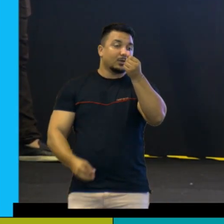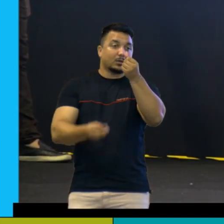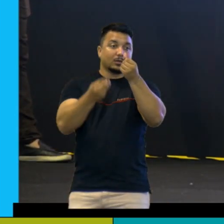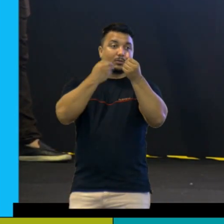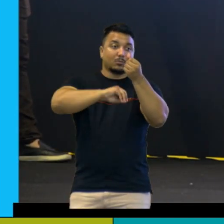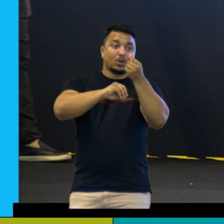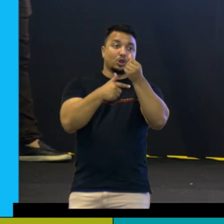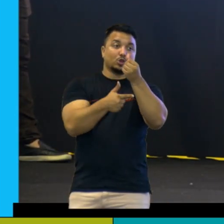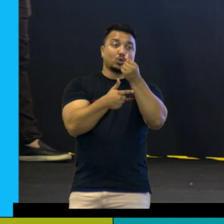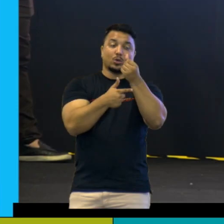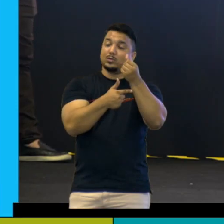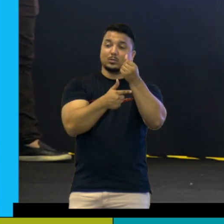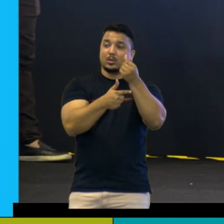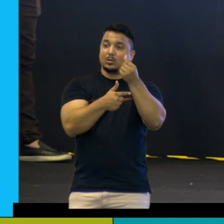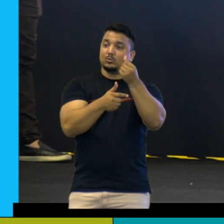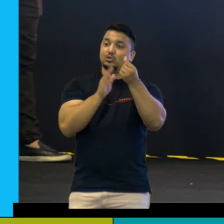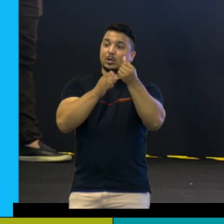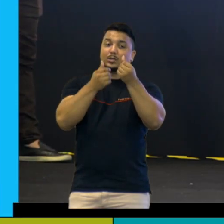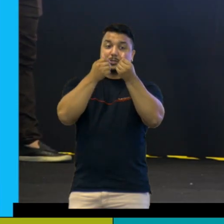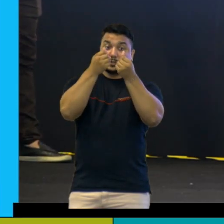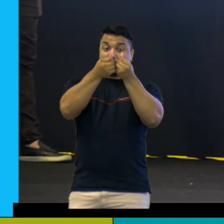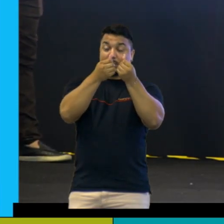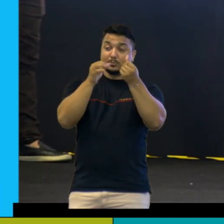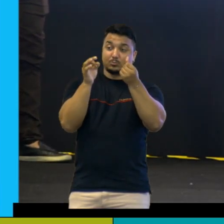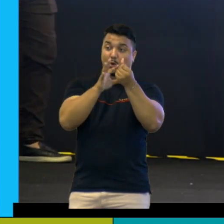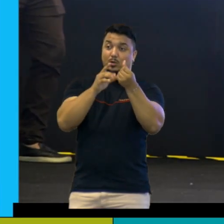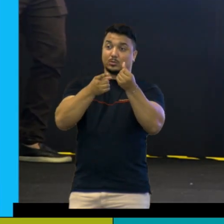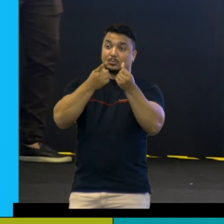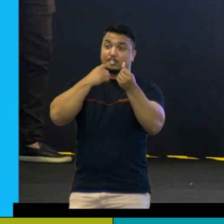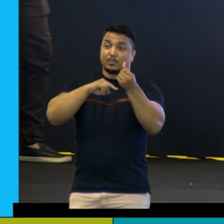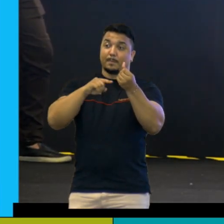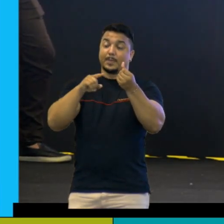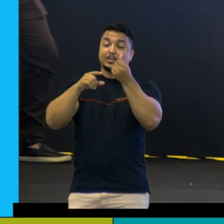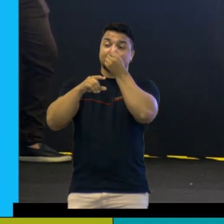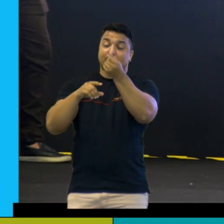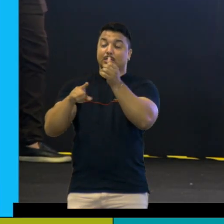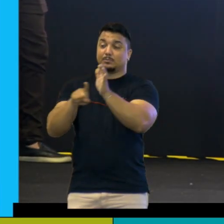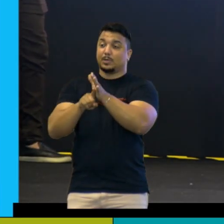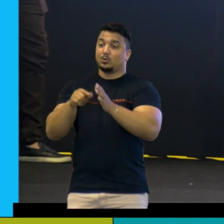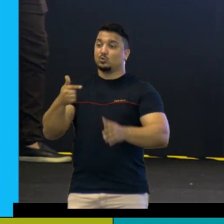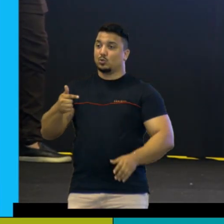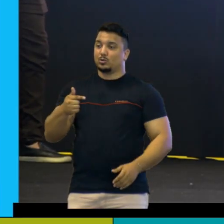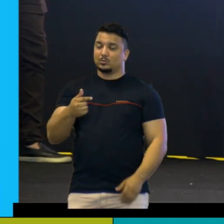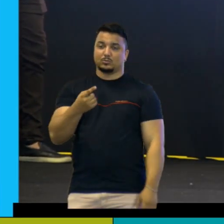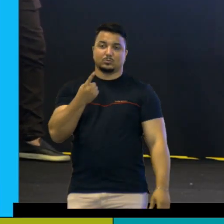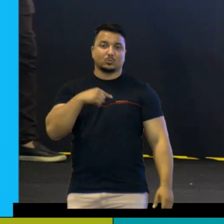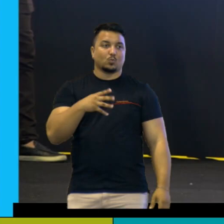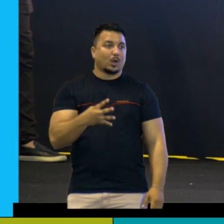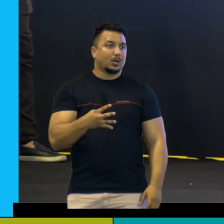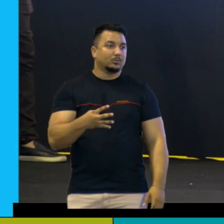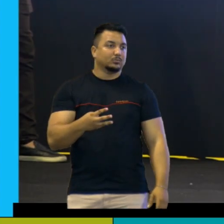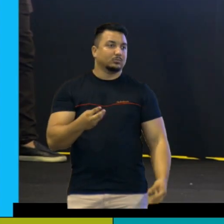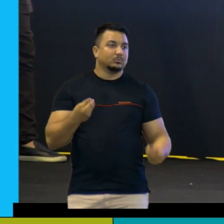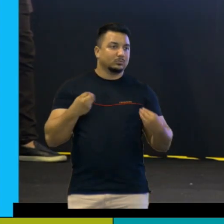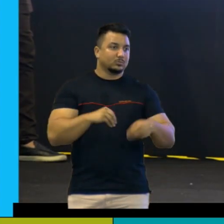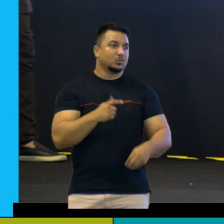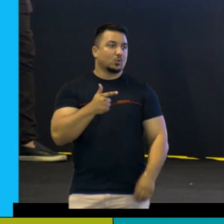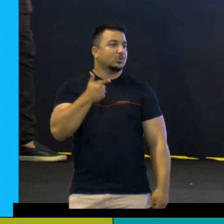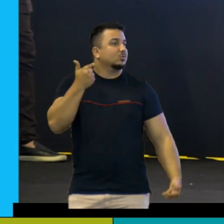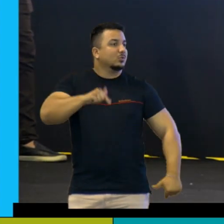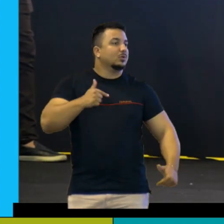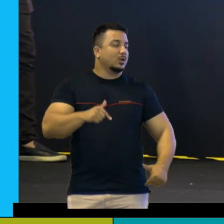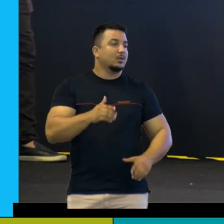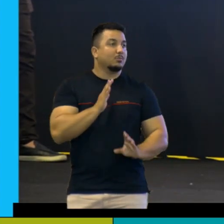colocaria o 2. Eu já colocaria o 6 em cima e o 6 menos 2, o 4 embaixo. Eu não colocaria esse 2 aqui, ó.